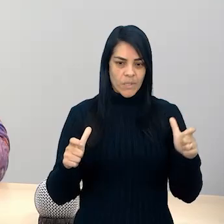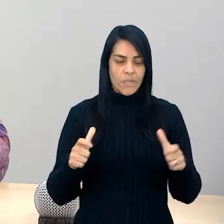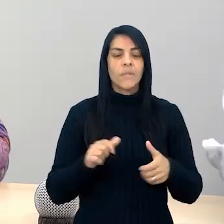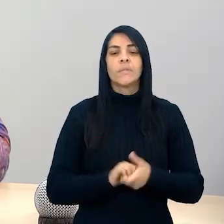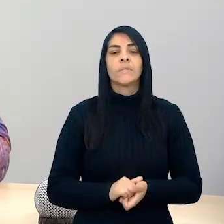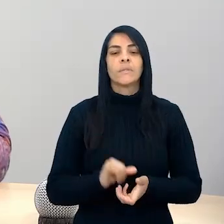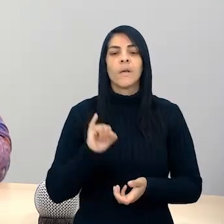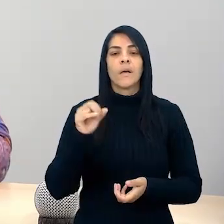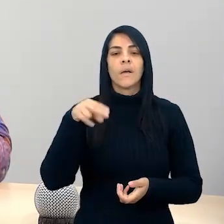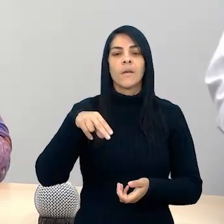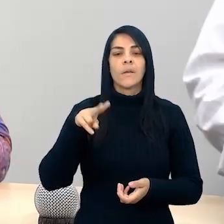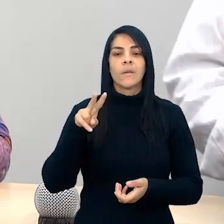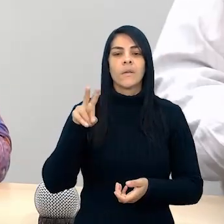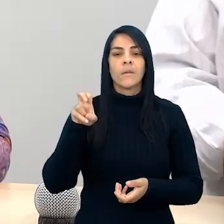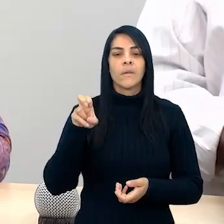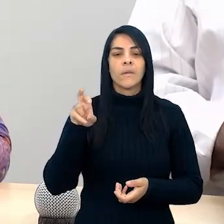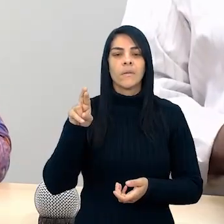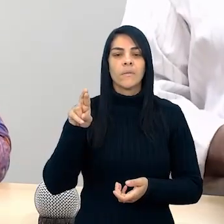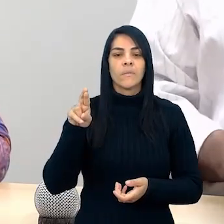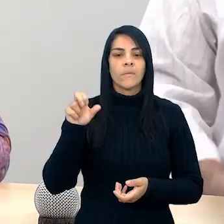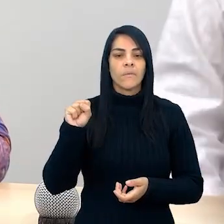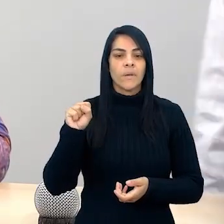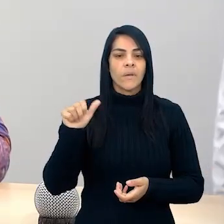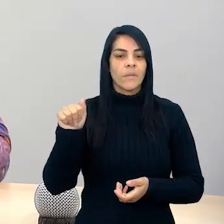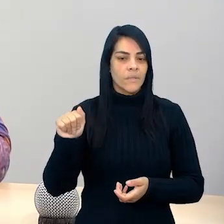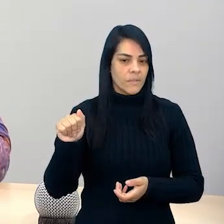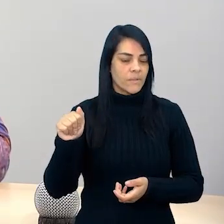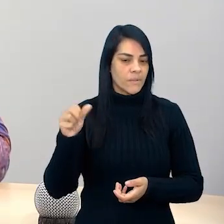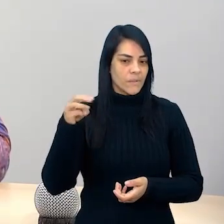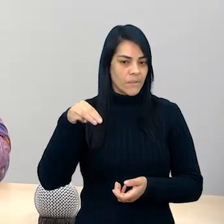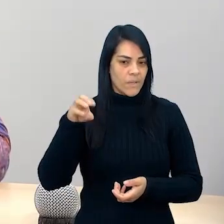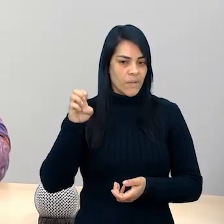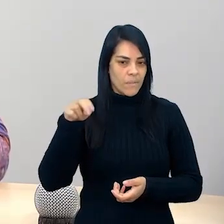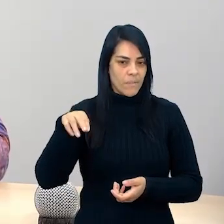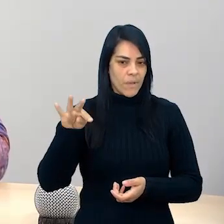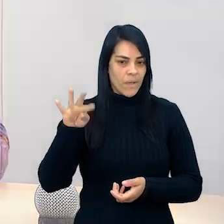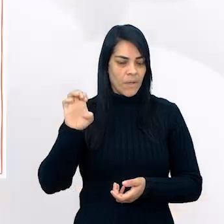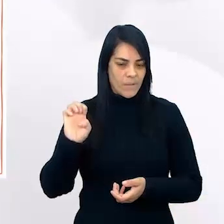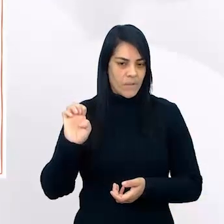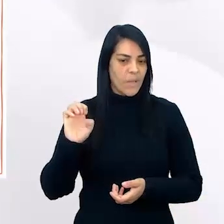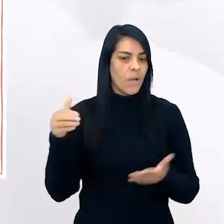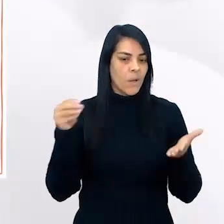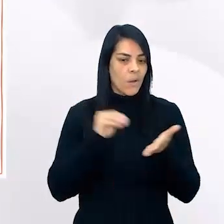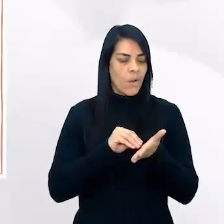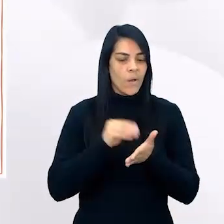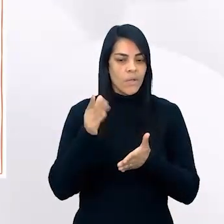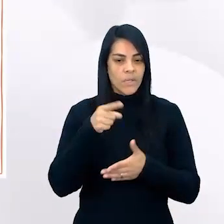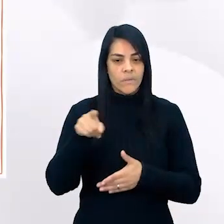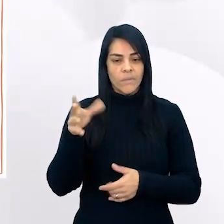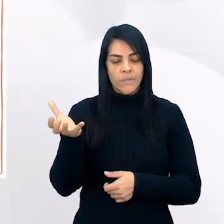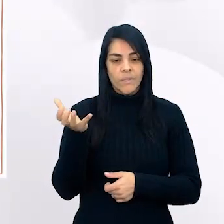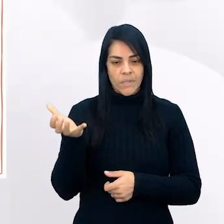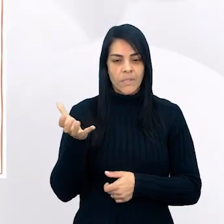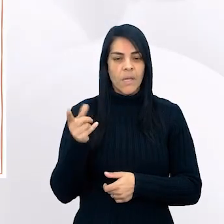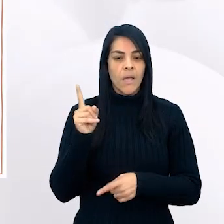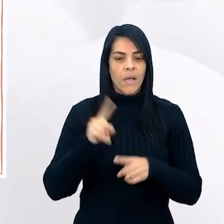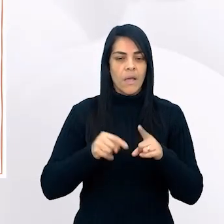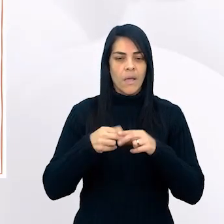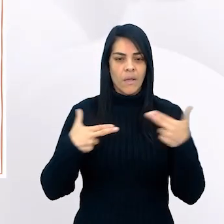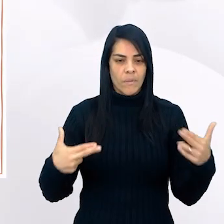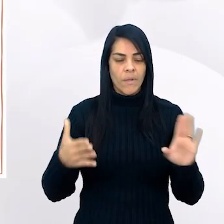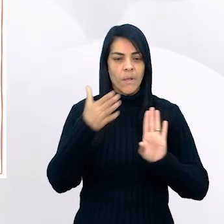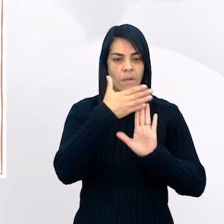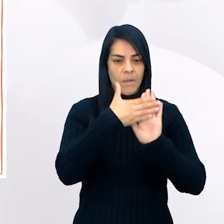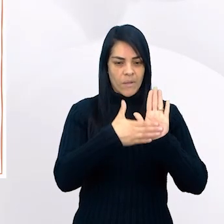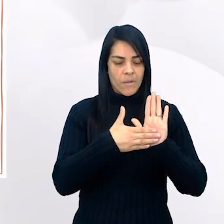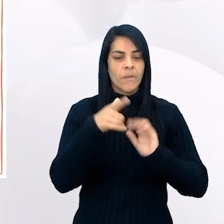Isso. Então esse aqui pode colocar já, se vocês puderem. Então esse aqui é o material, é a capinha,